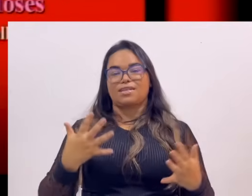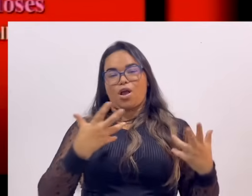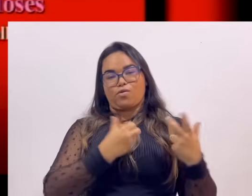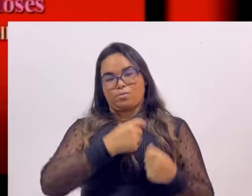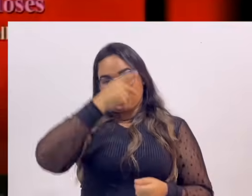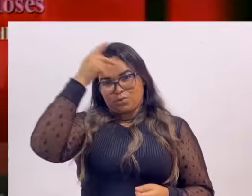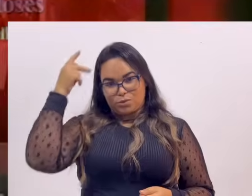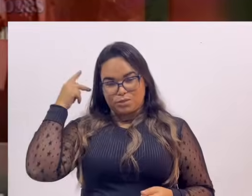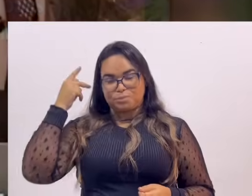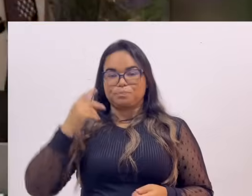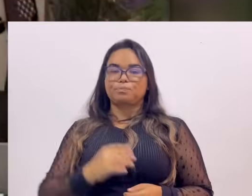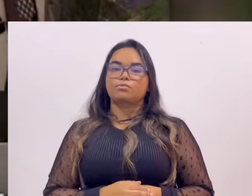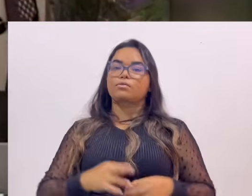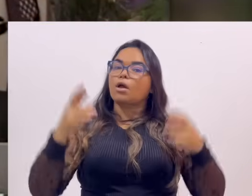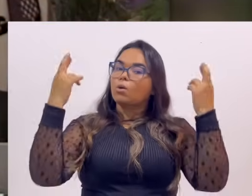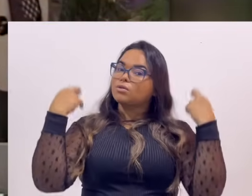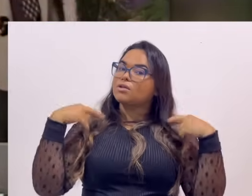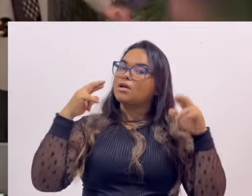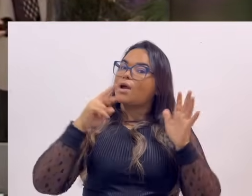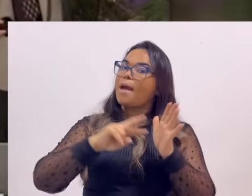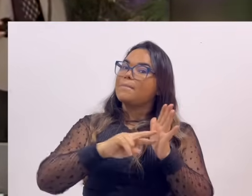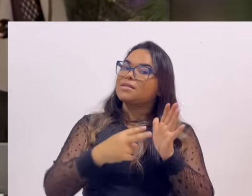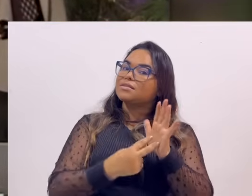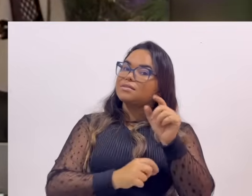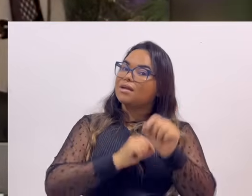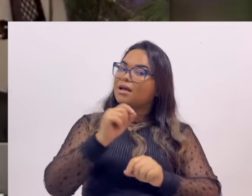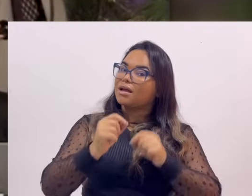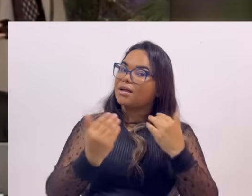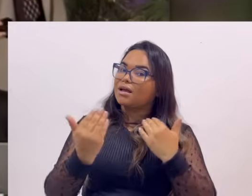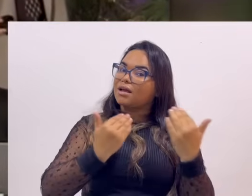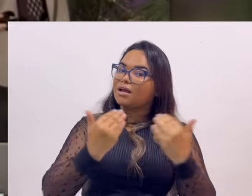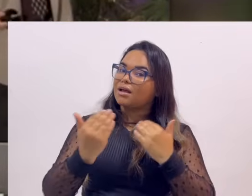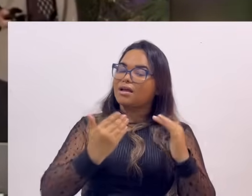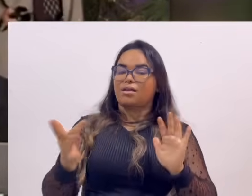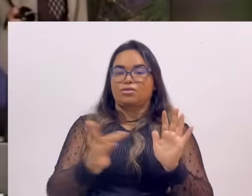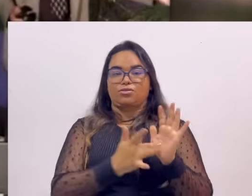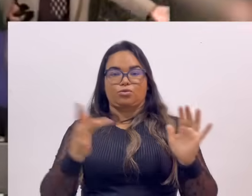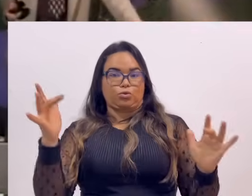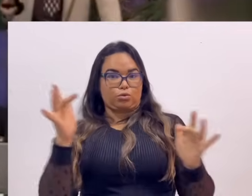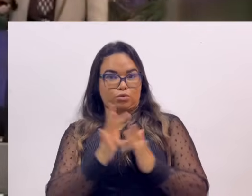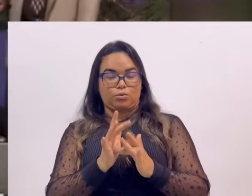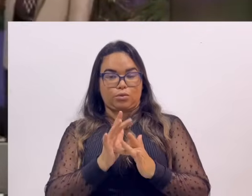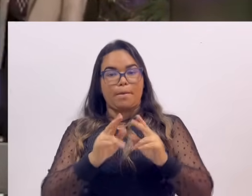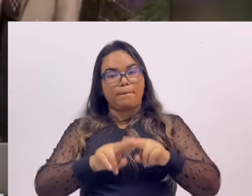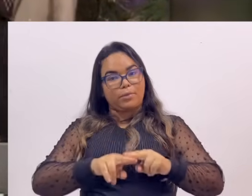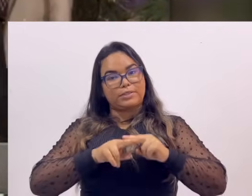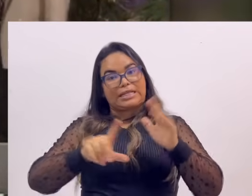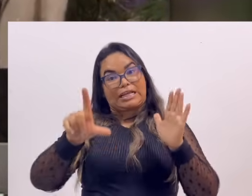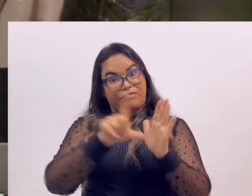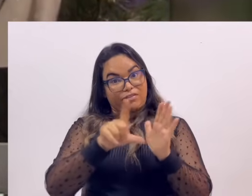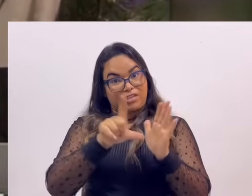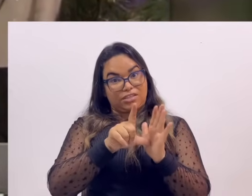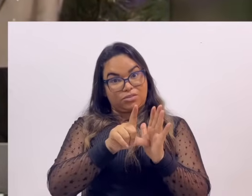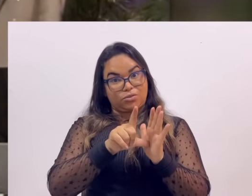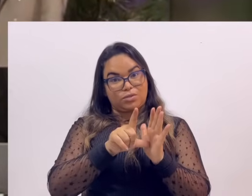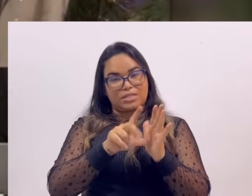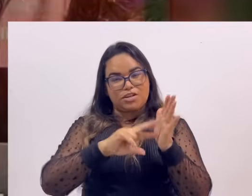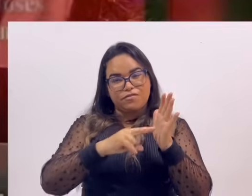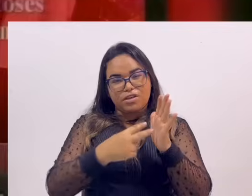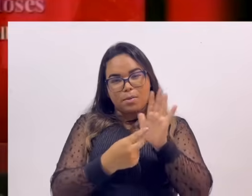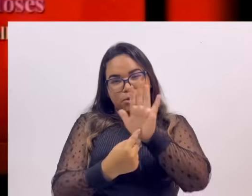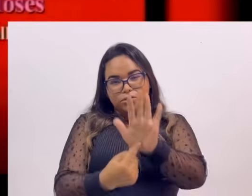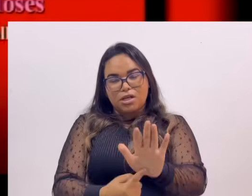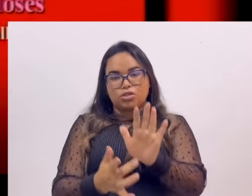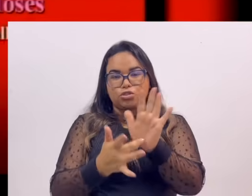do mundo. O Cordeiro representa quem? Representa a Cristo. Portanto, Levítico é Cristo